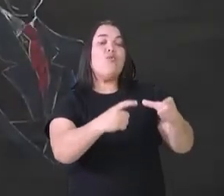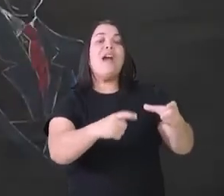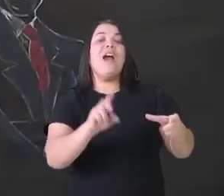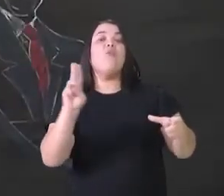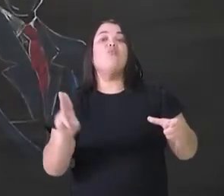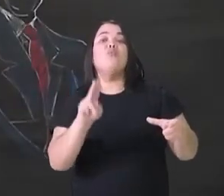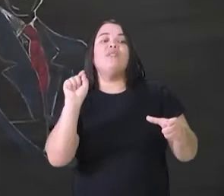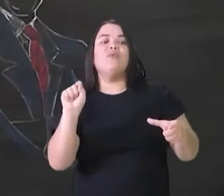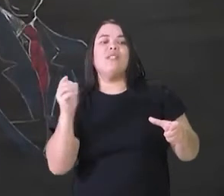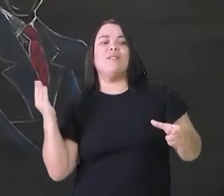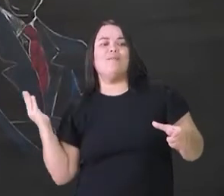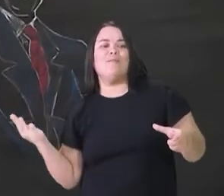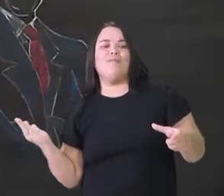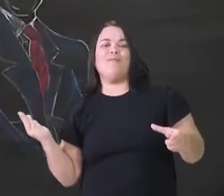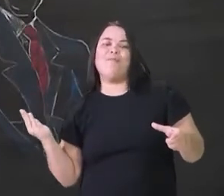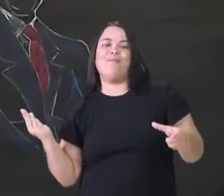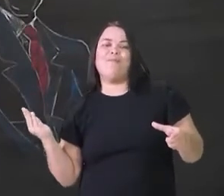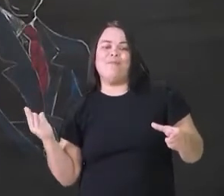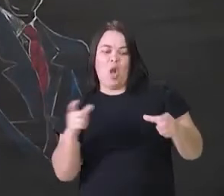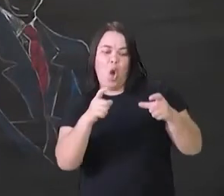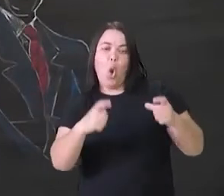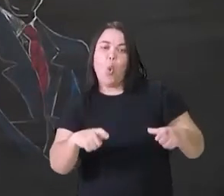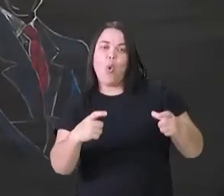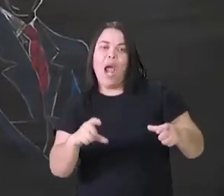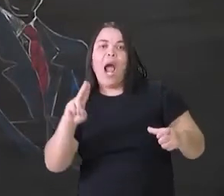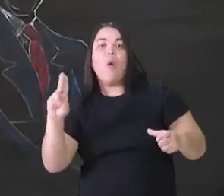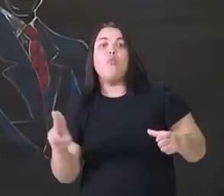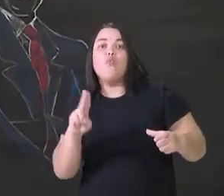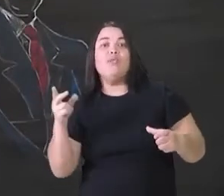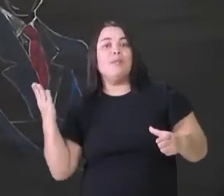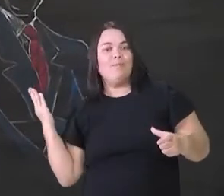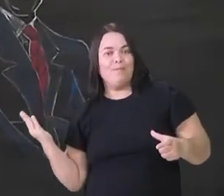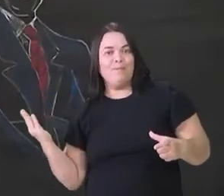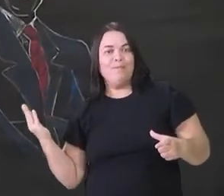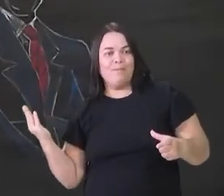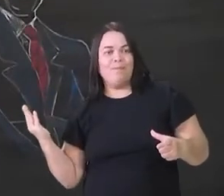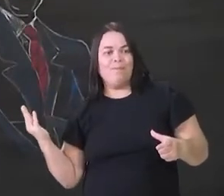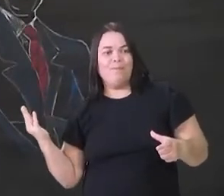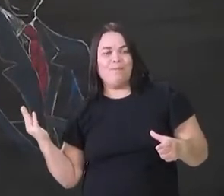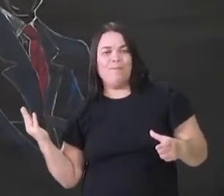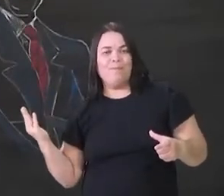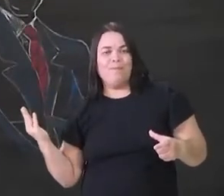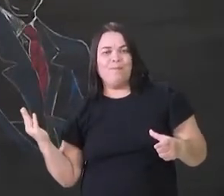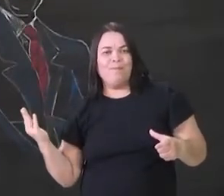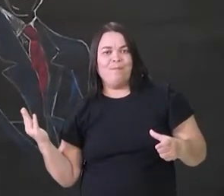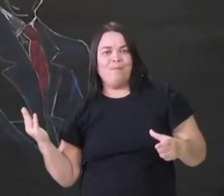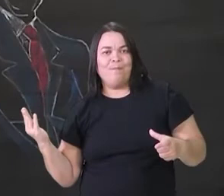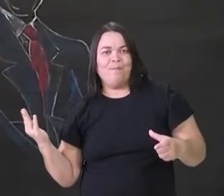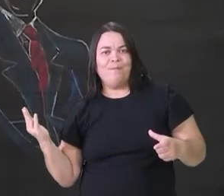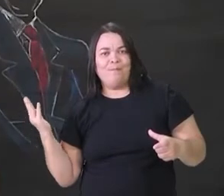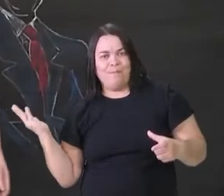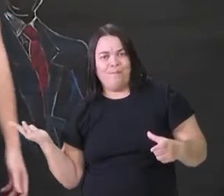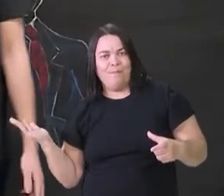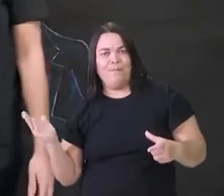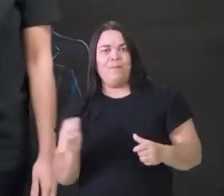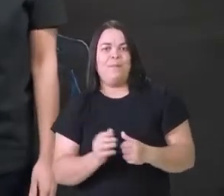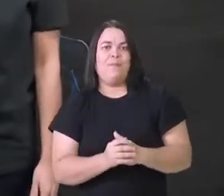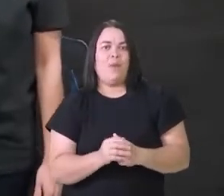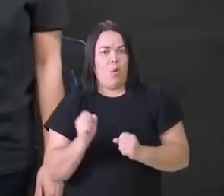where. New York is the city where I want to